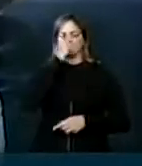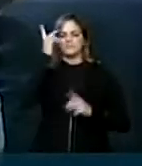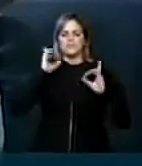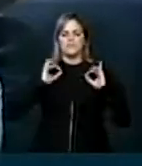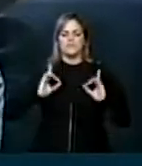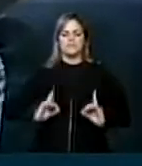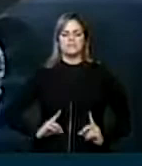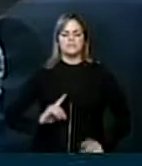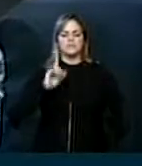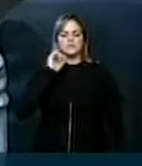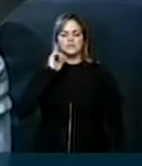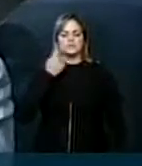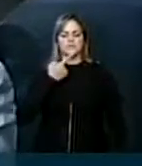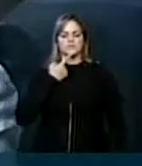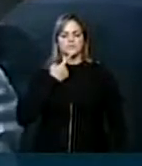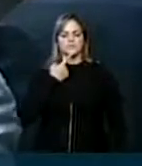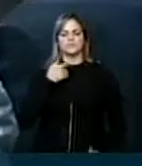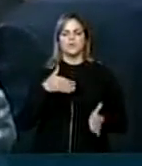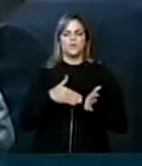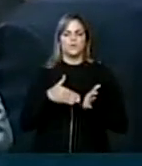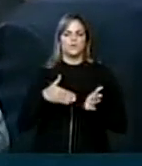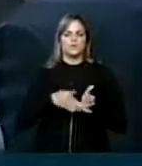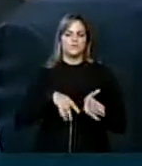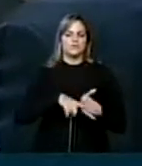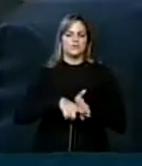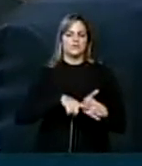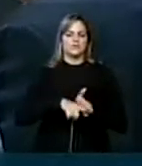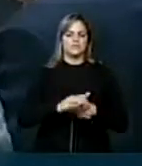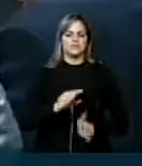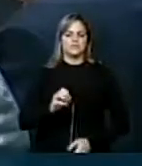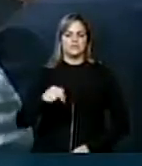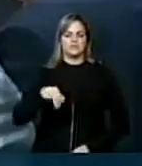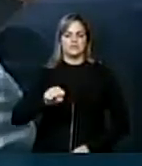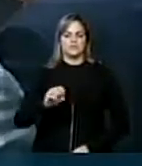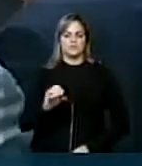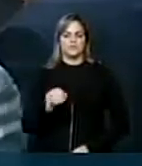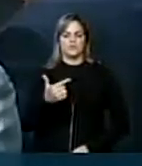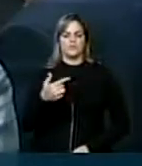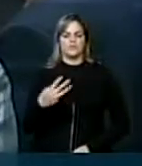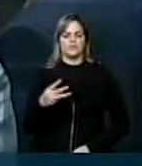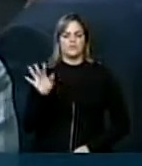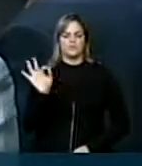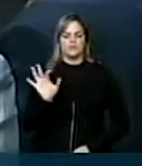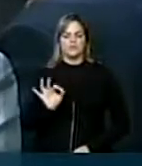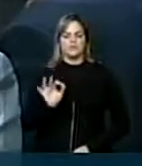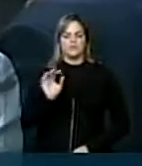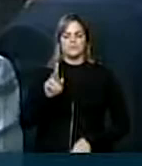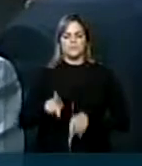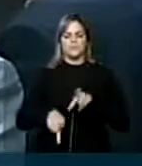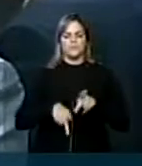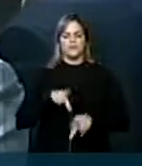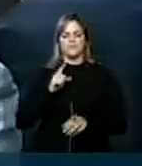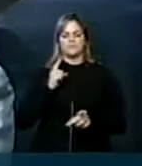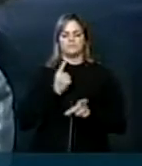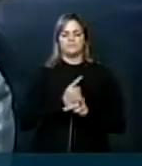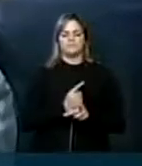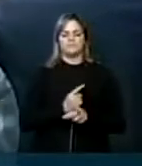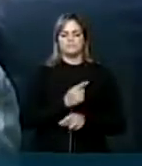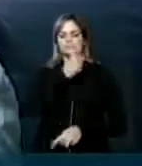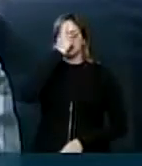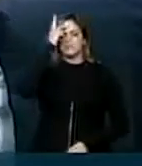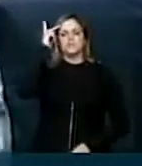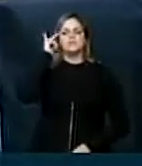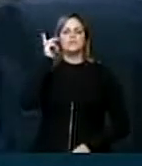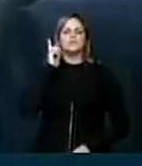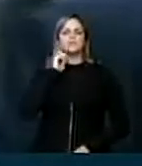auditivo. No último censo brasileiro, 23% da população foram constatados como pessoas